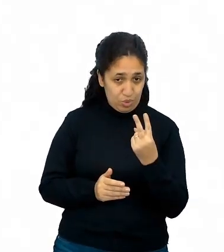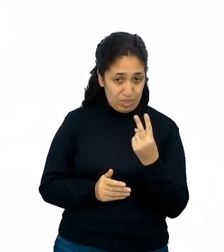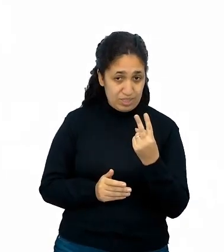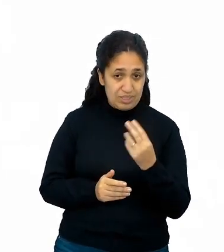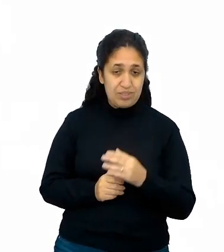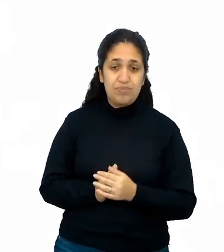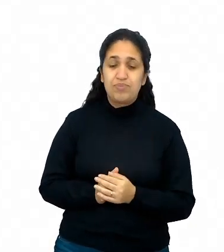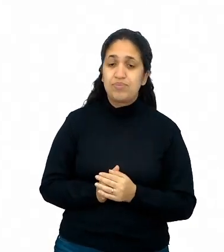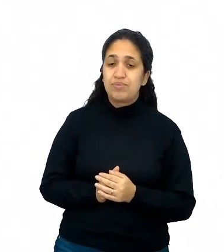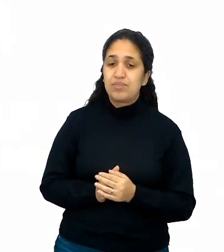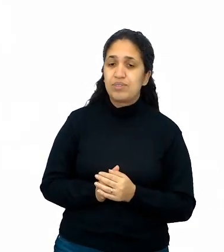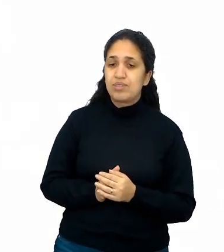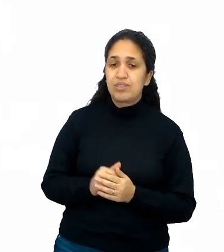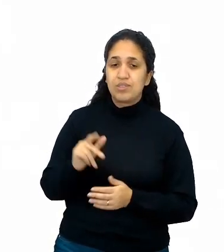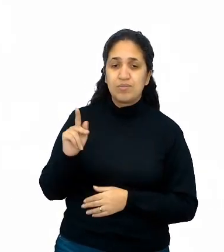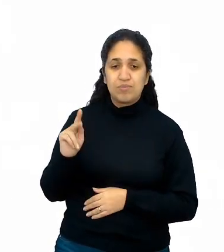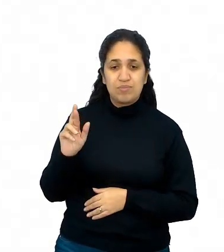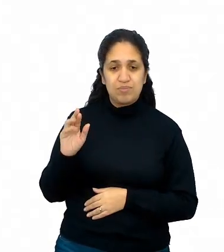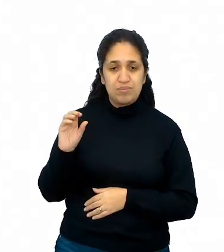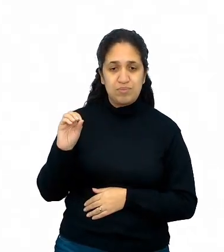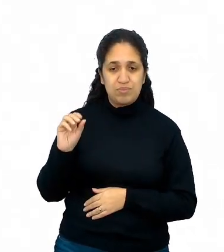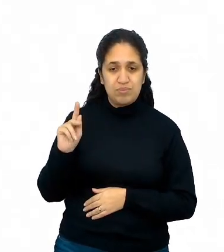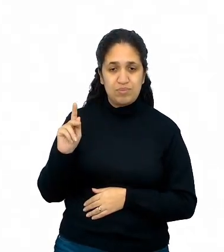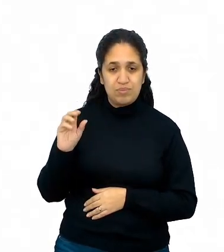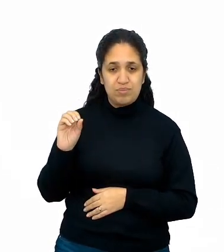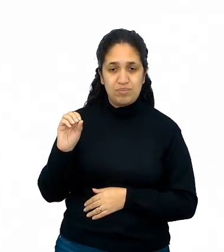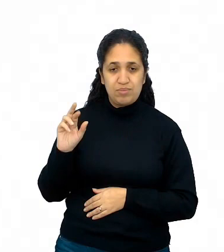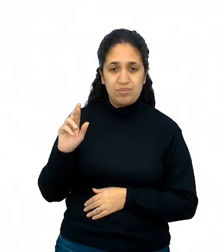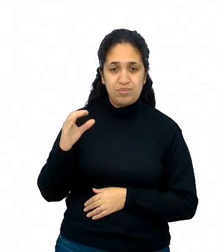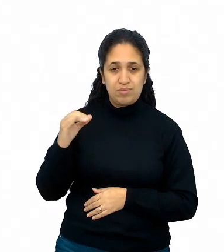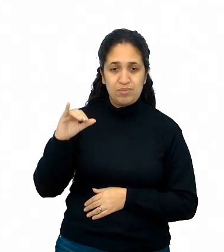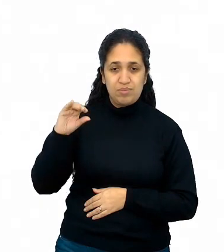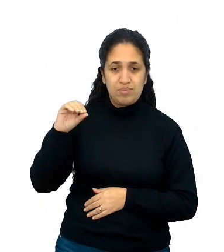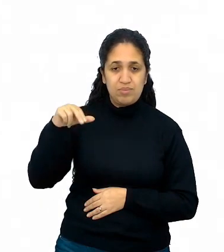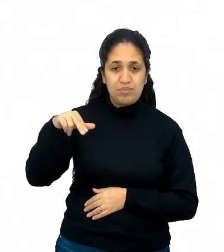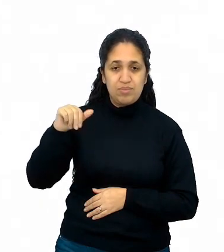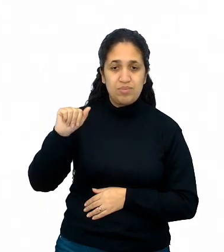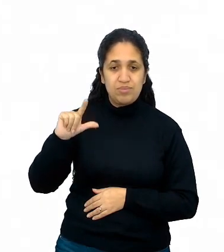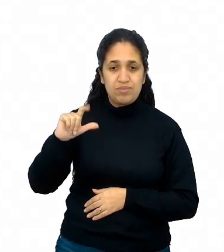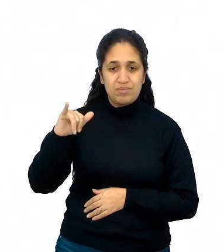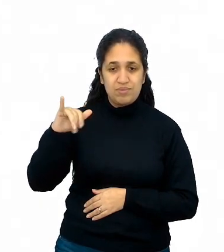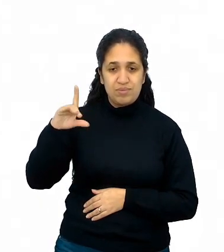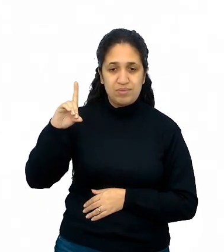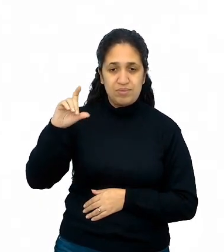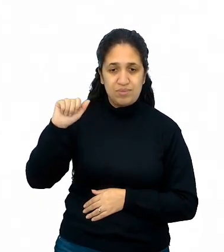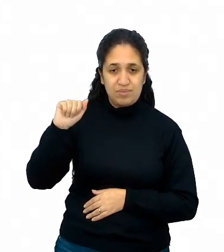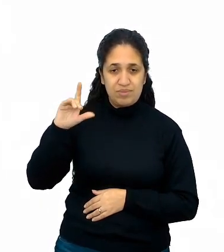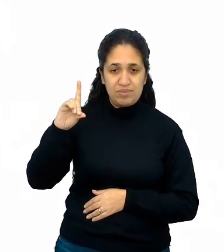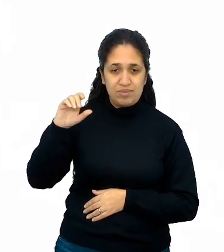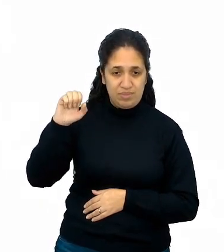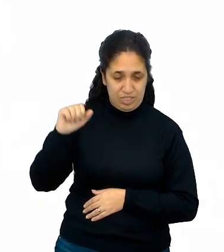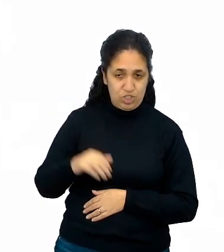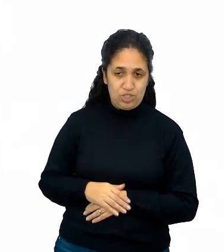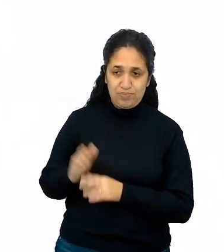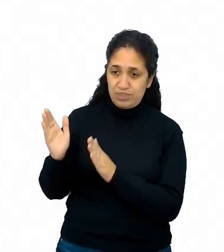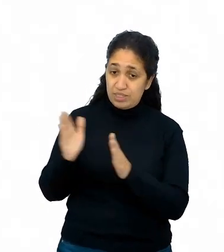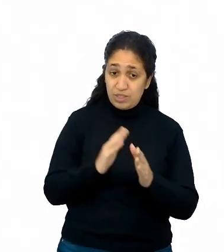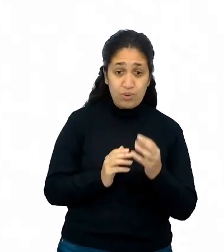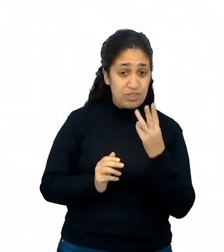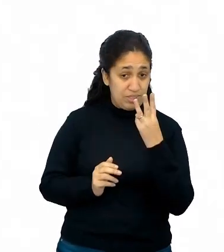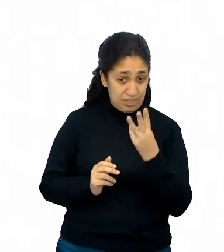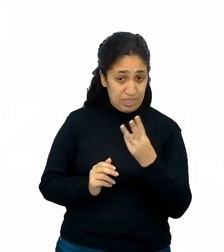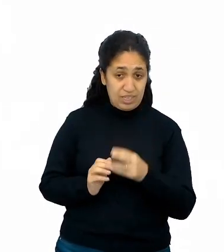envolver proporcionalidade direta e inversa, né? Resolver problemas. E a 3 vai trazer